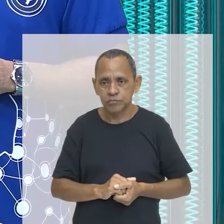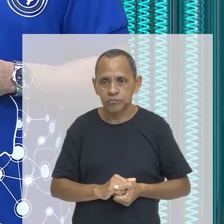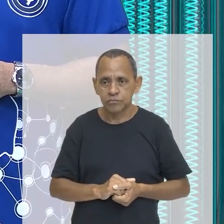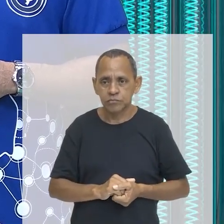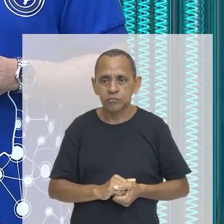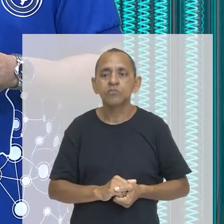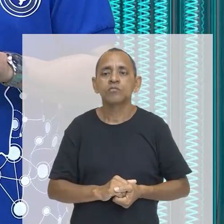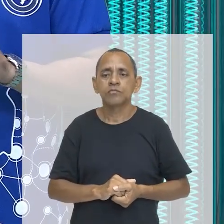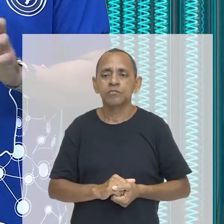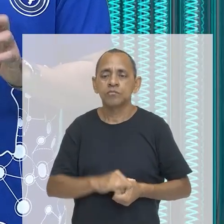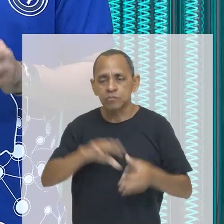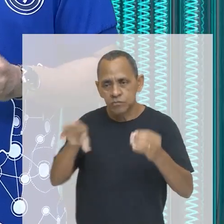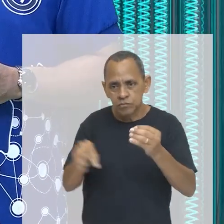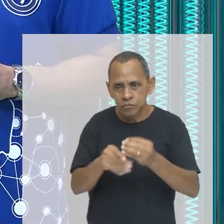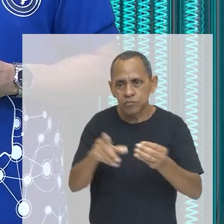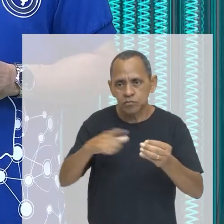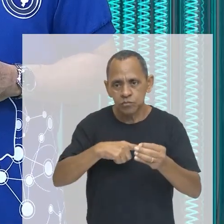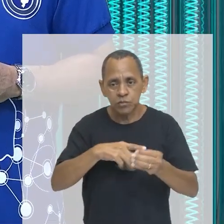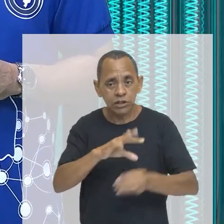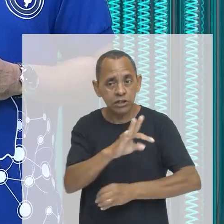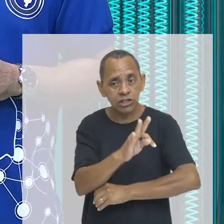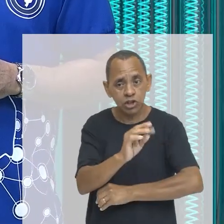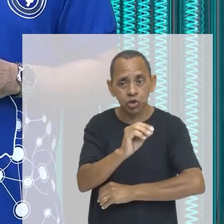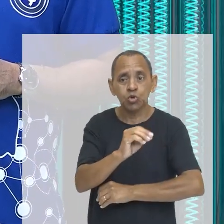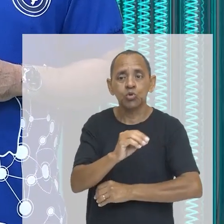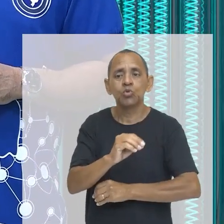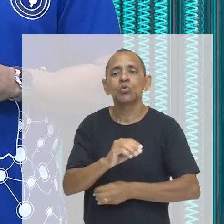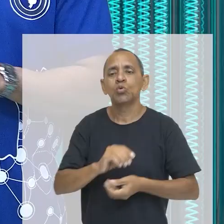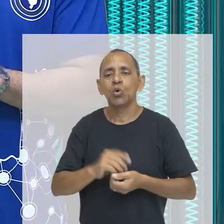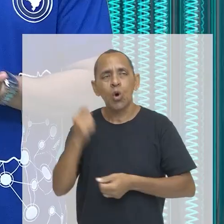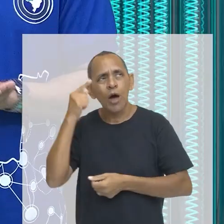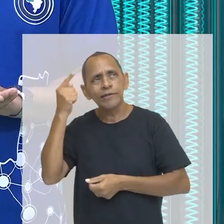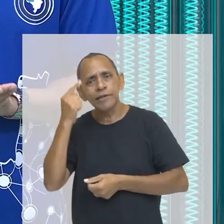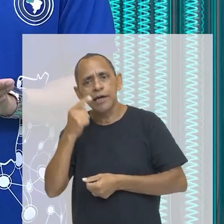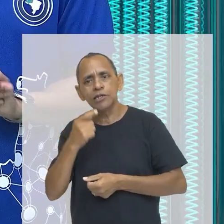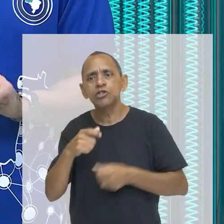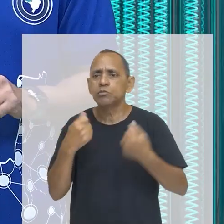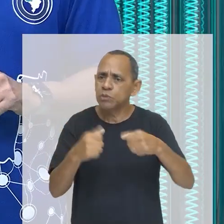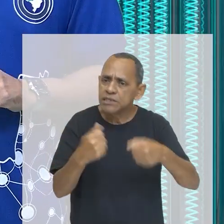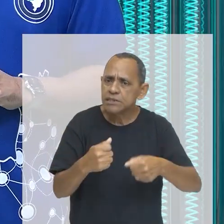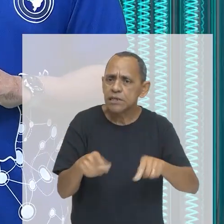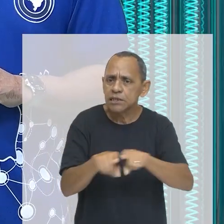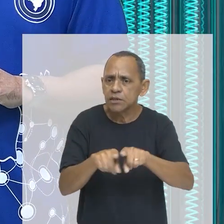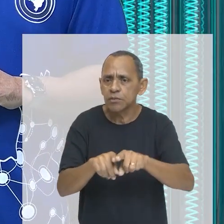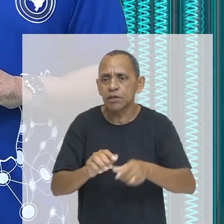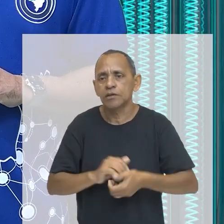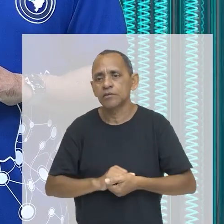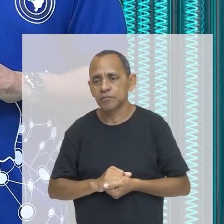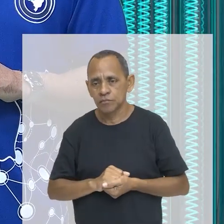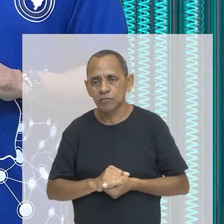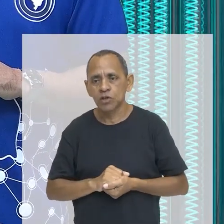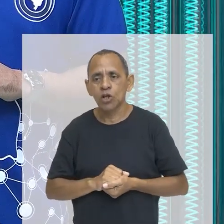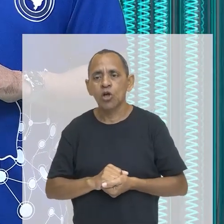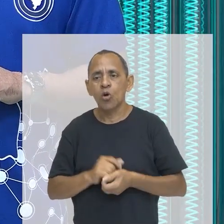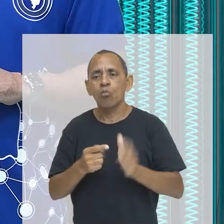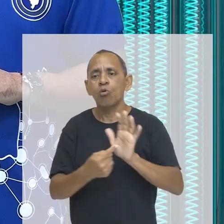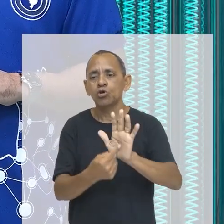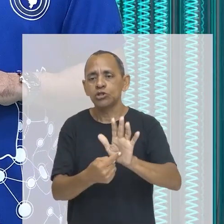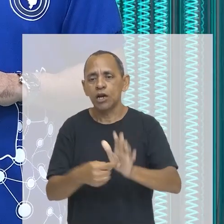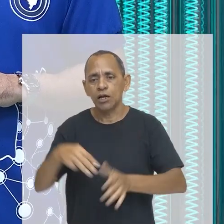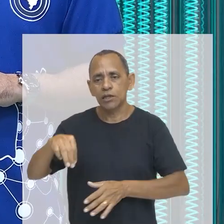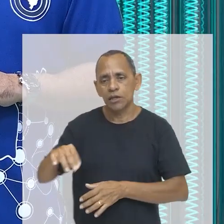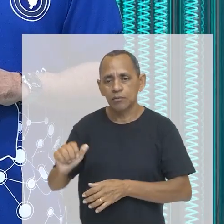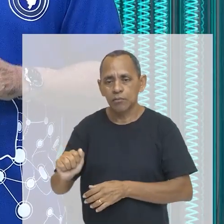have vai significar, vai passar essa ideia de necessidade. Outro verbo, may, vai indicar possibilidade, e